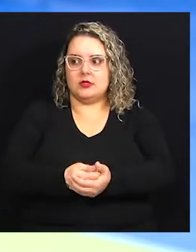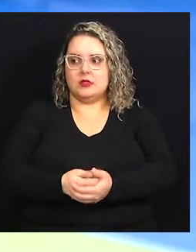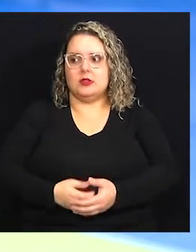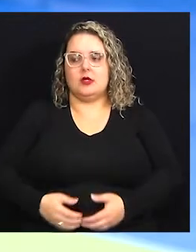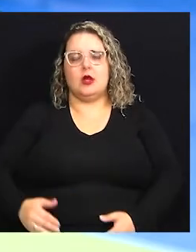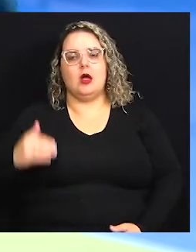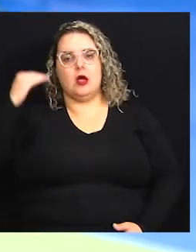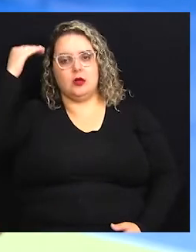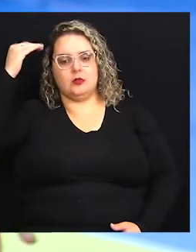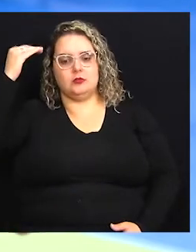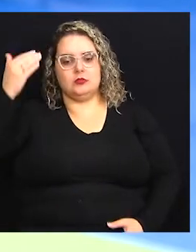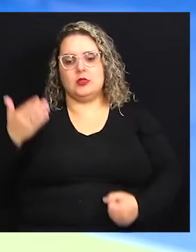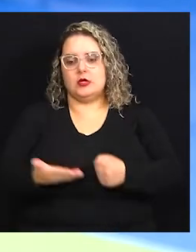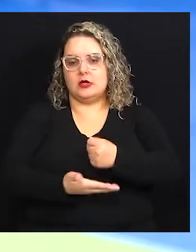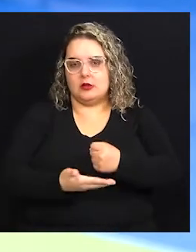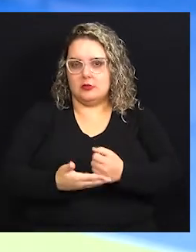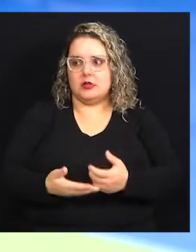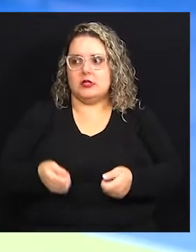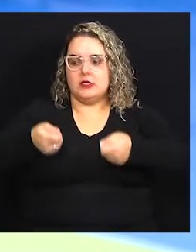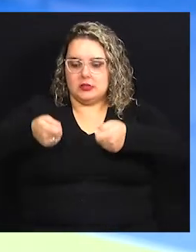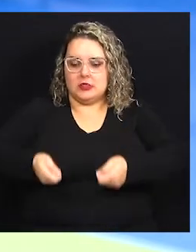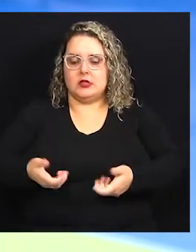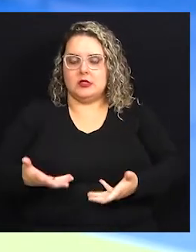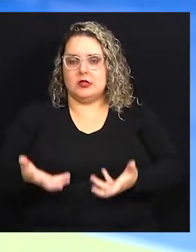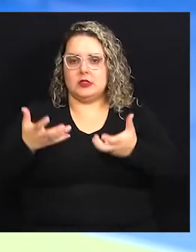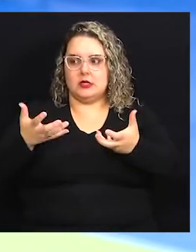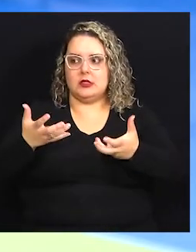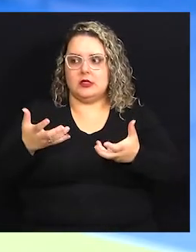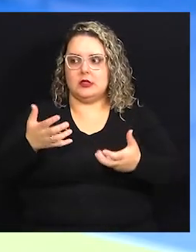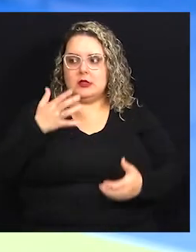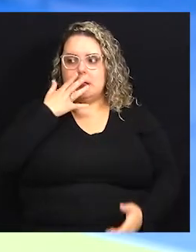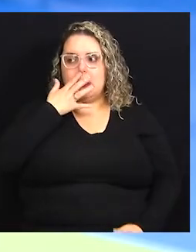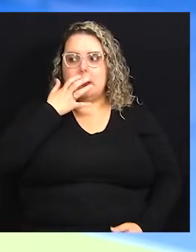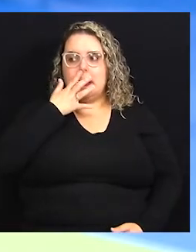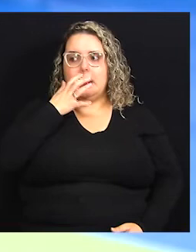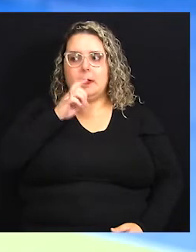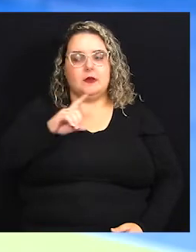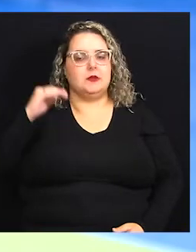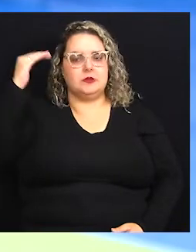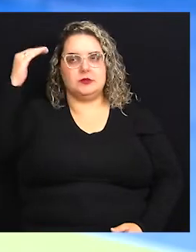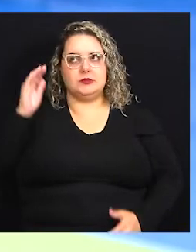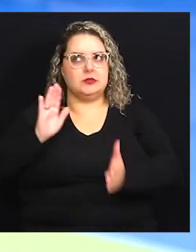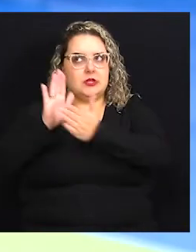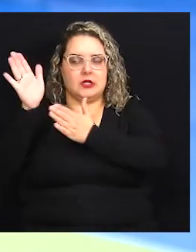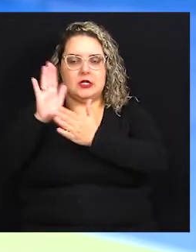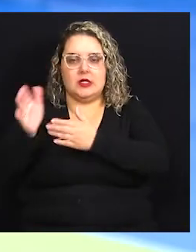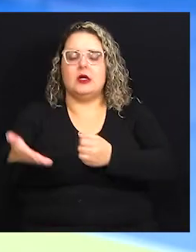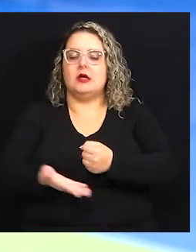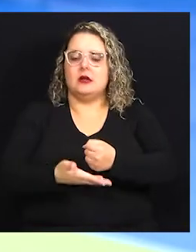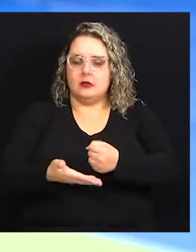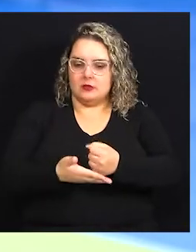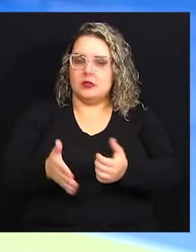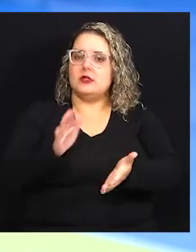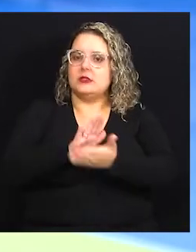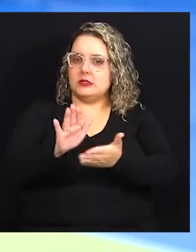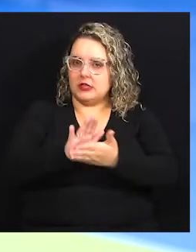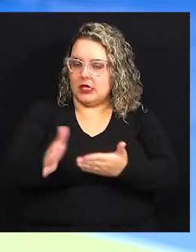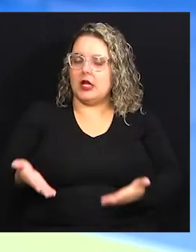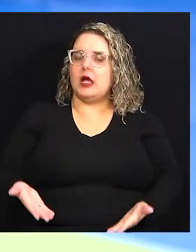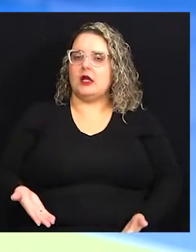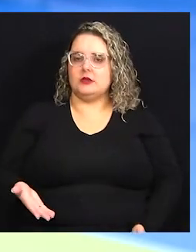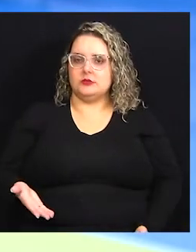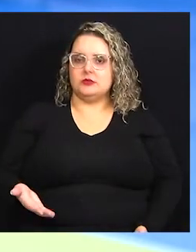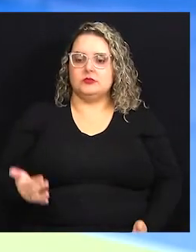segure a equipe adulta e segure a base, né? Como eu falei, não é só a equipe adulta que dá gasto, a equipe de base também dá bastante